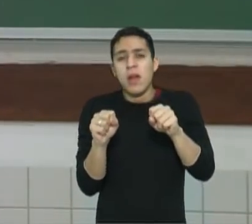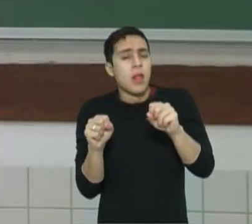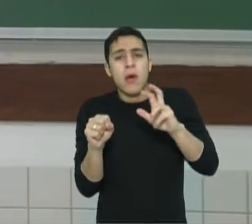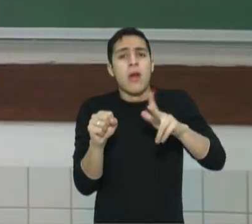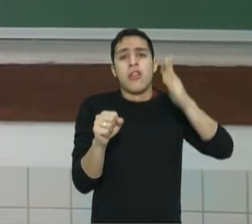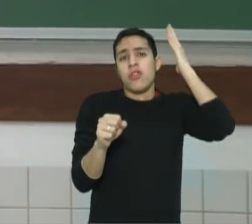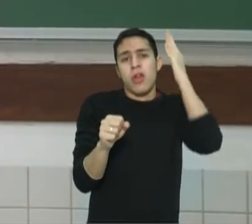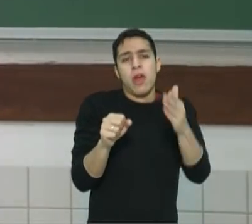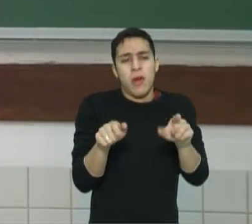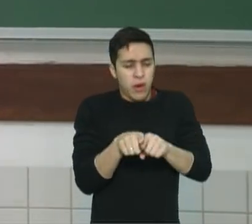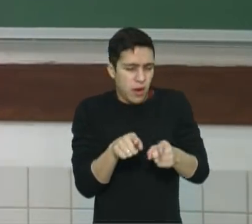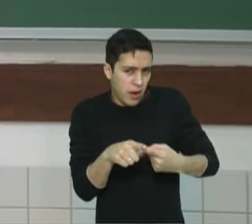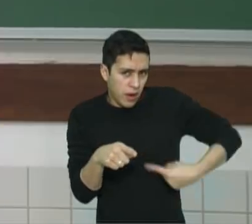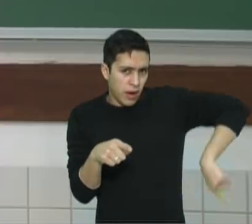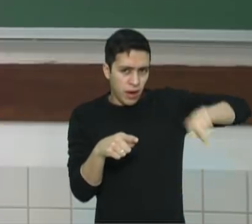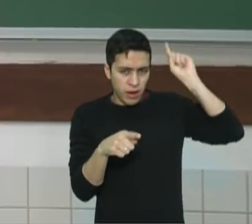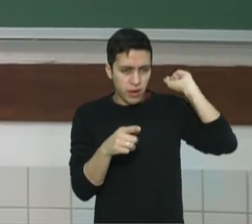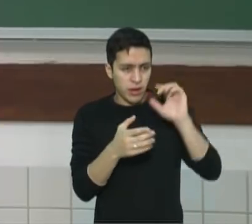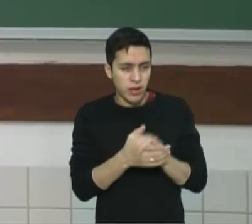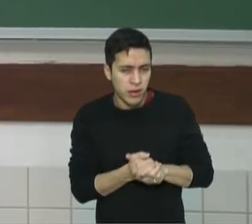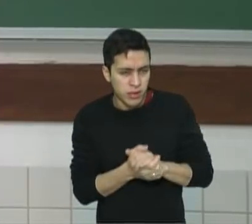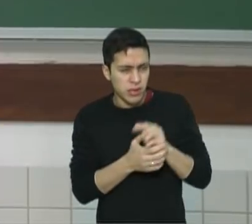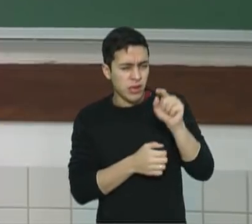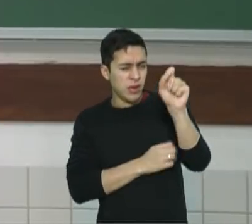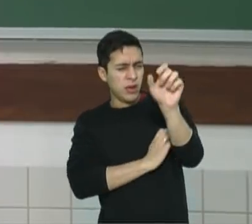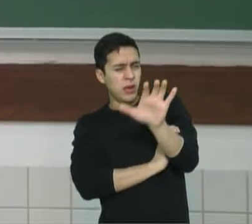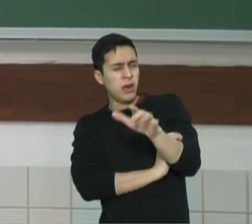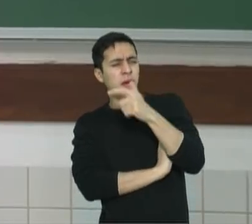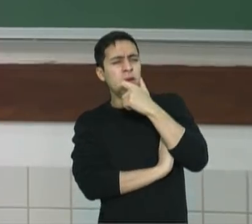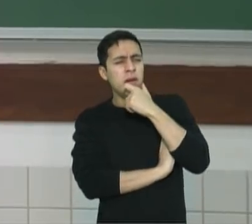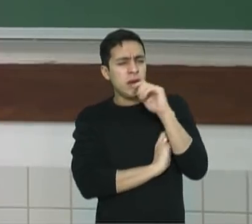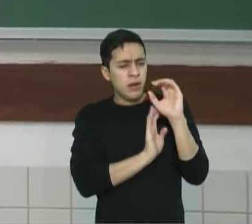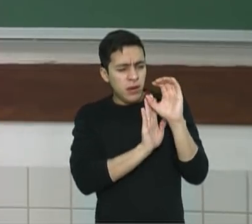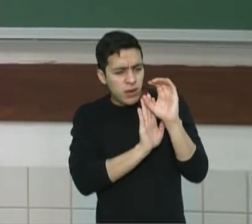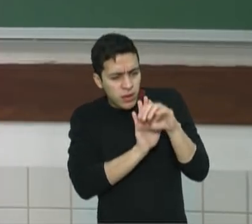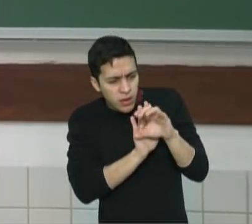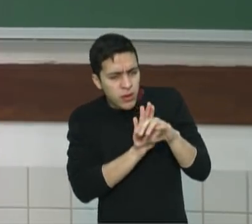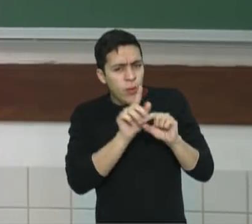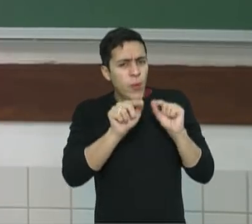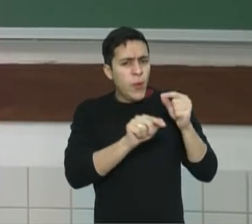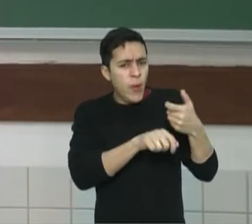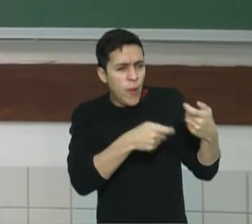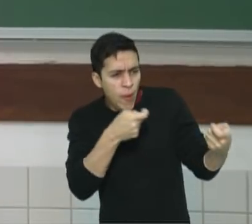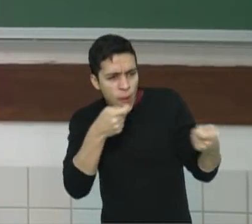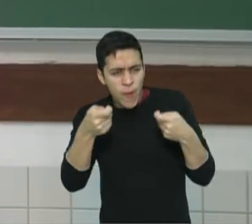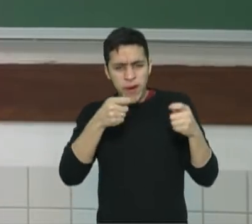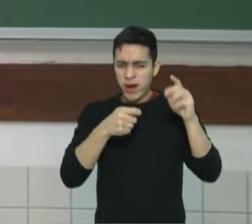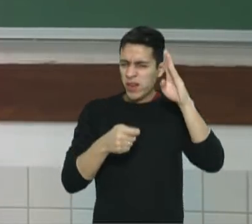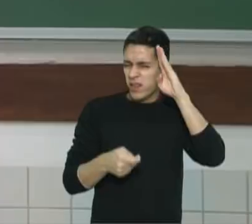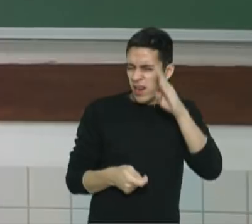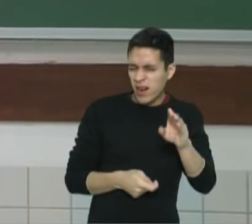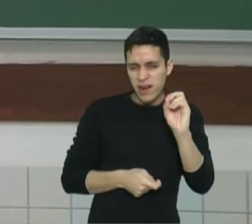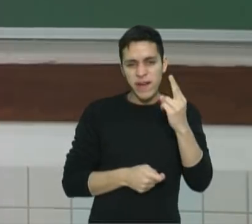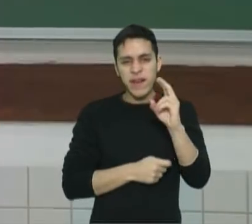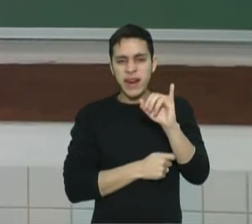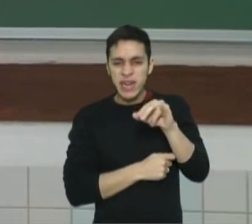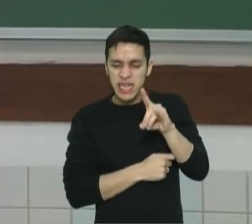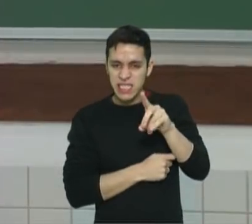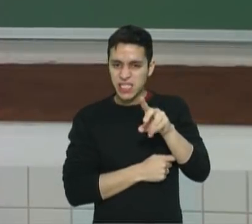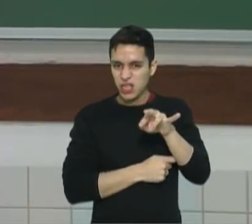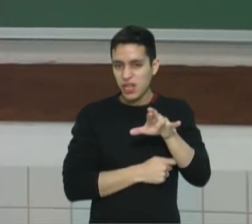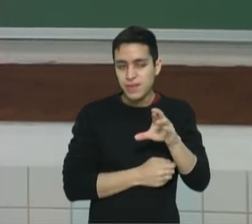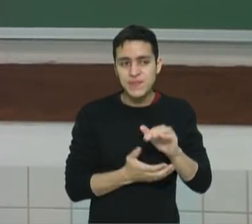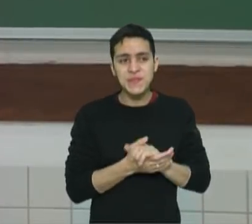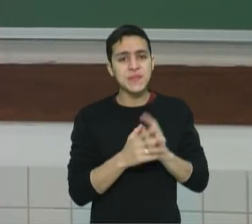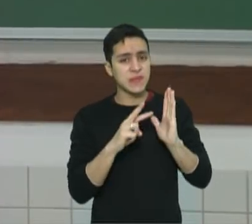antigo. E, logicamente, dentro dessa noção de domínio, direto ou indireto, nós vamos também